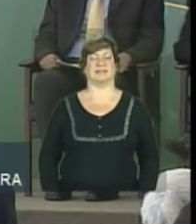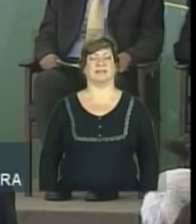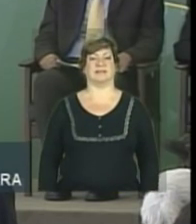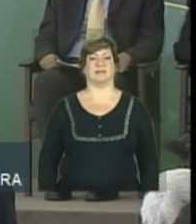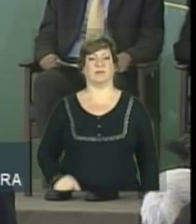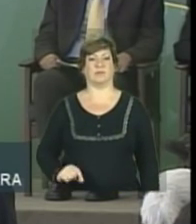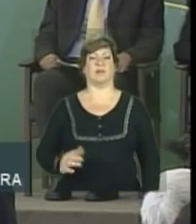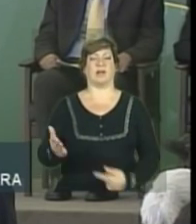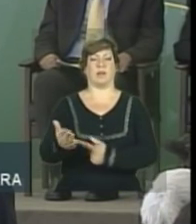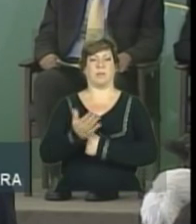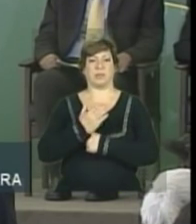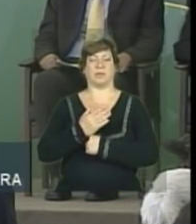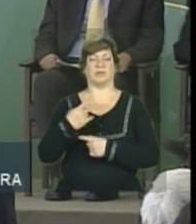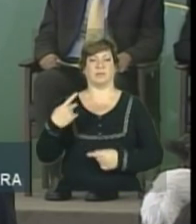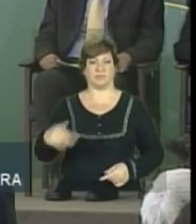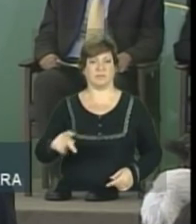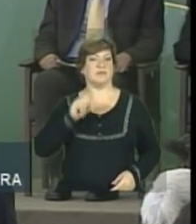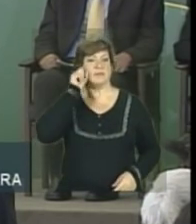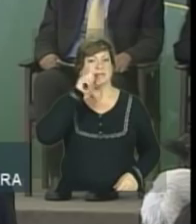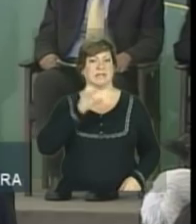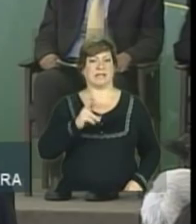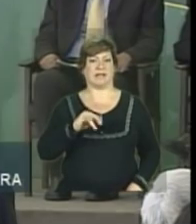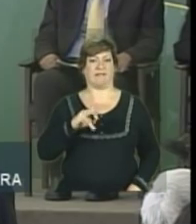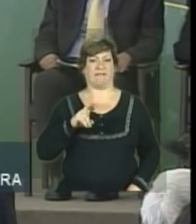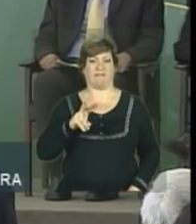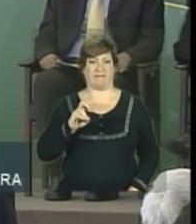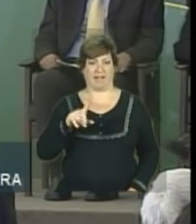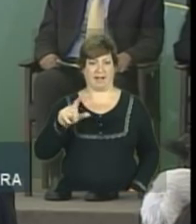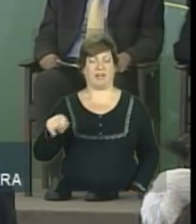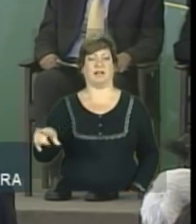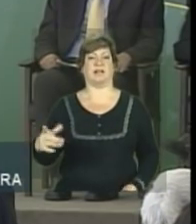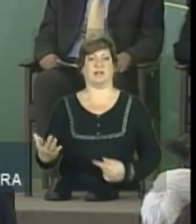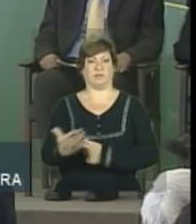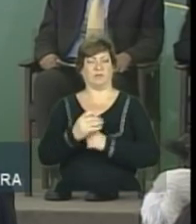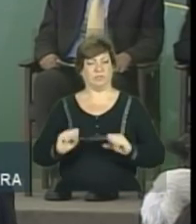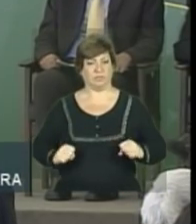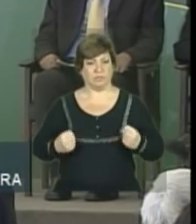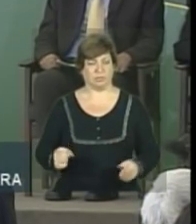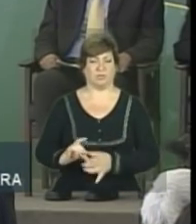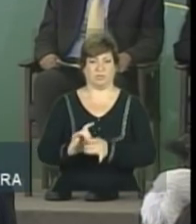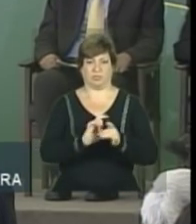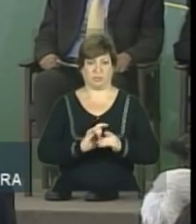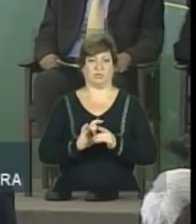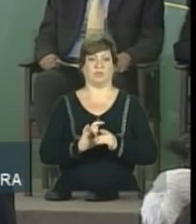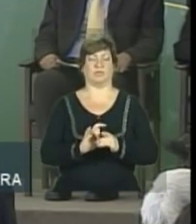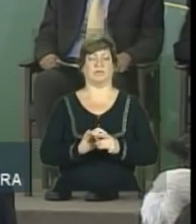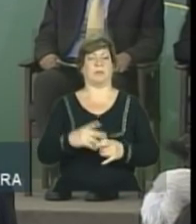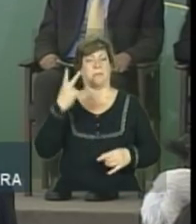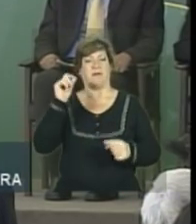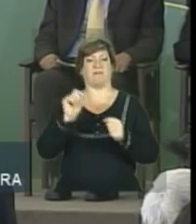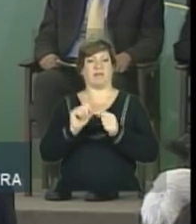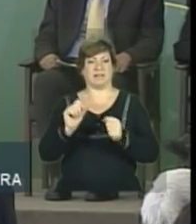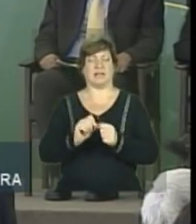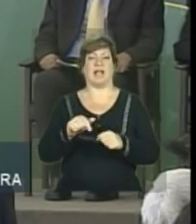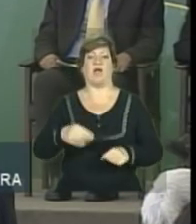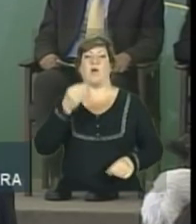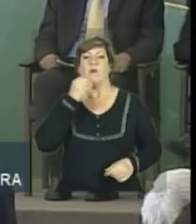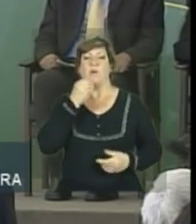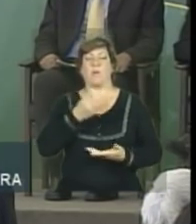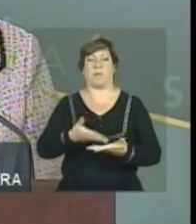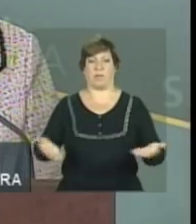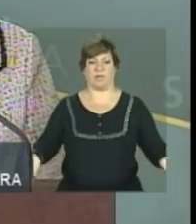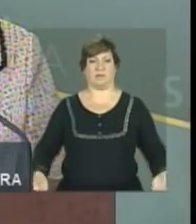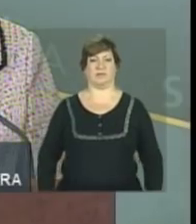do apoio do senador Crivella no esforço conjunto para a realização dessas